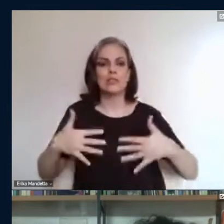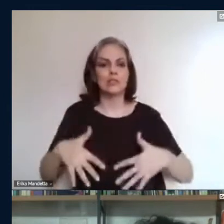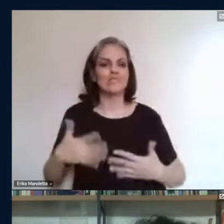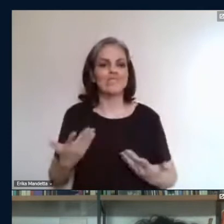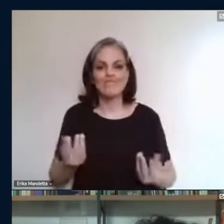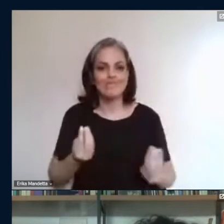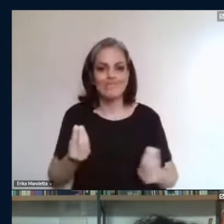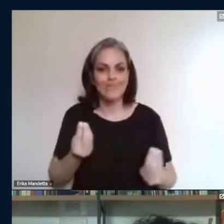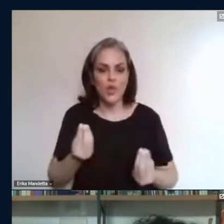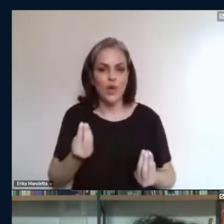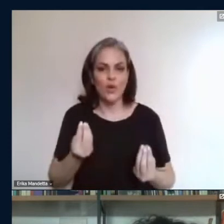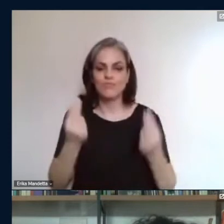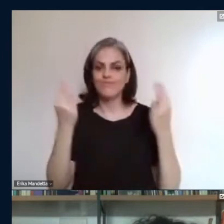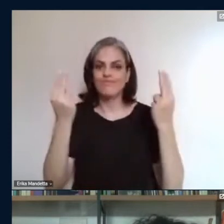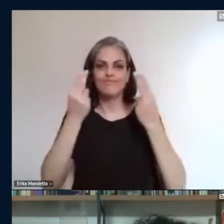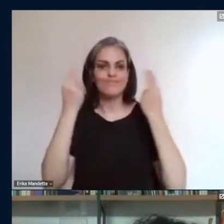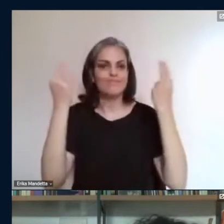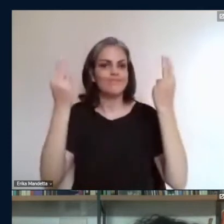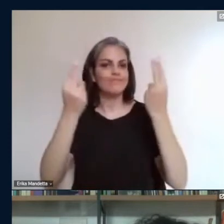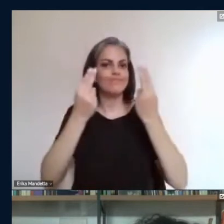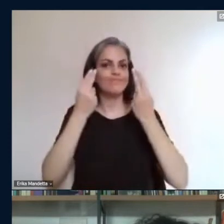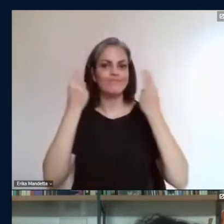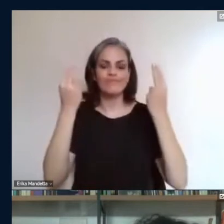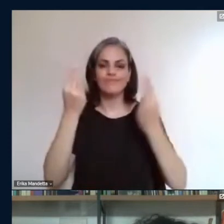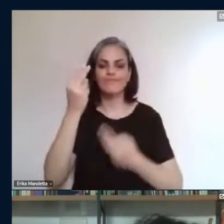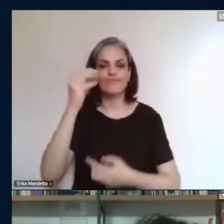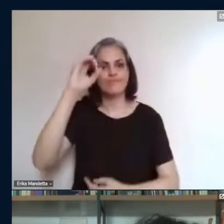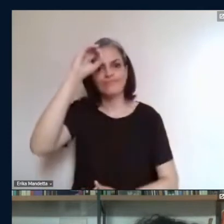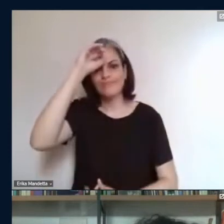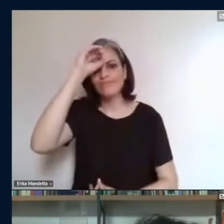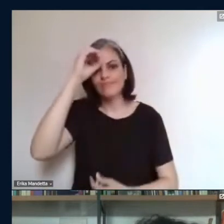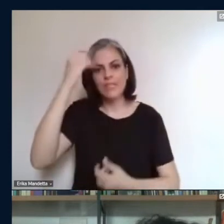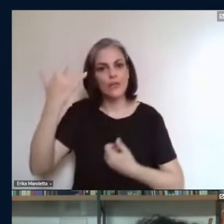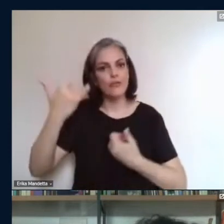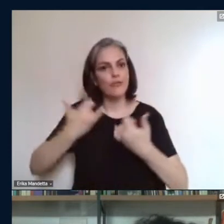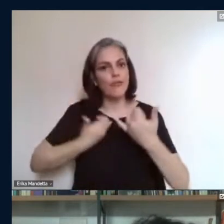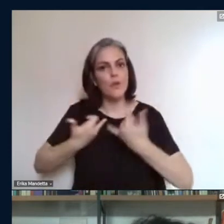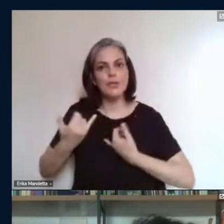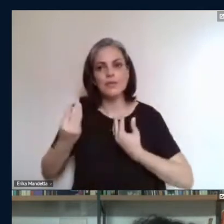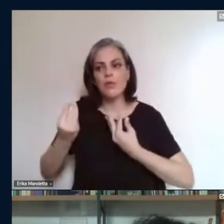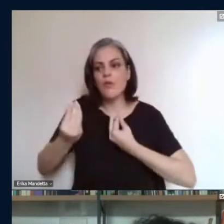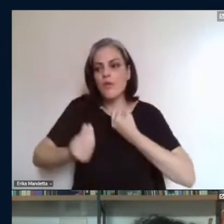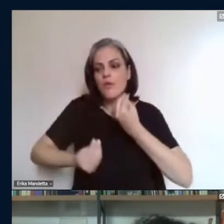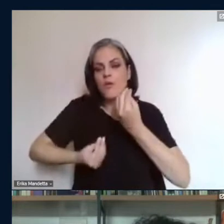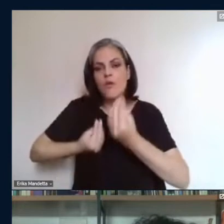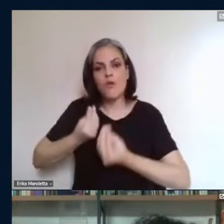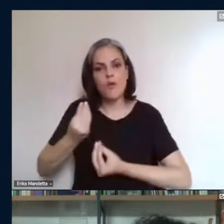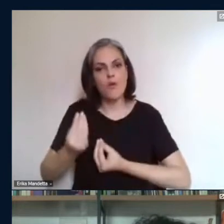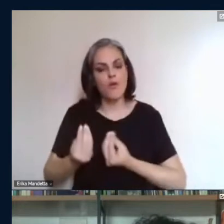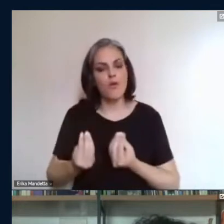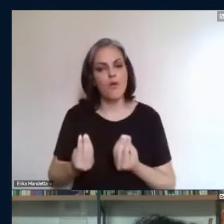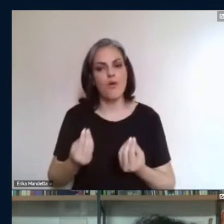condições, não foi informada de poder realizar algum tipo de